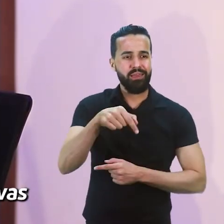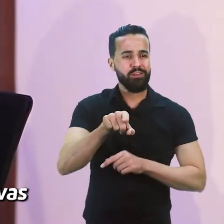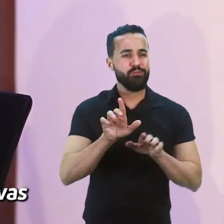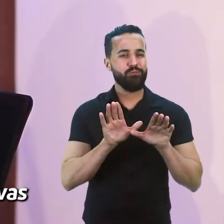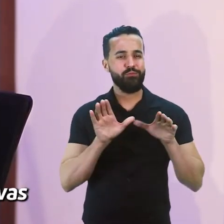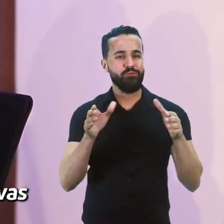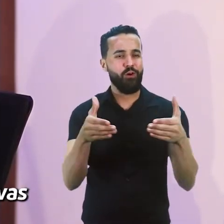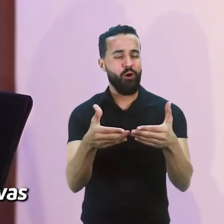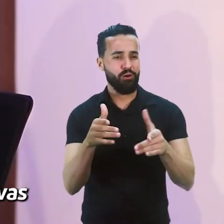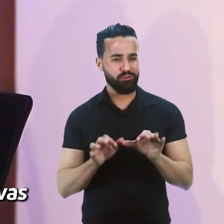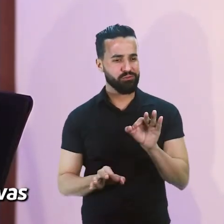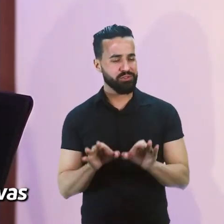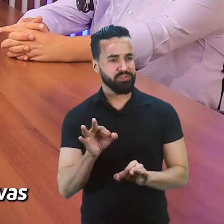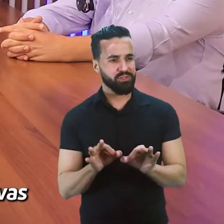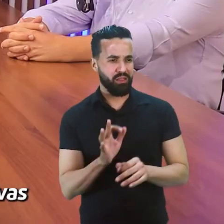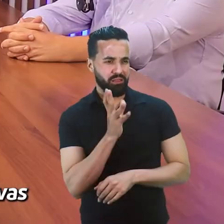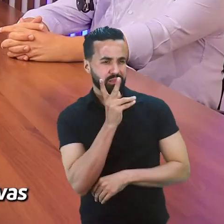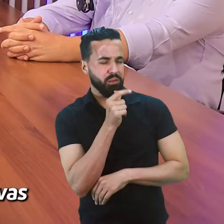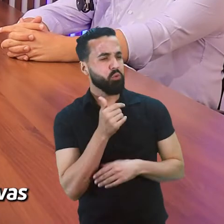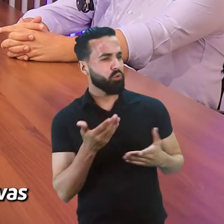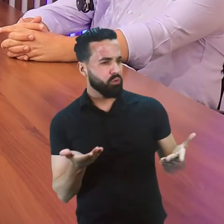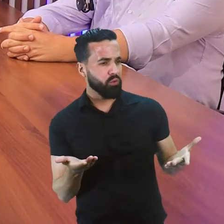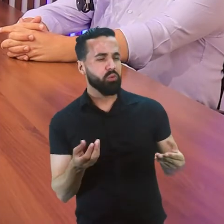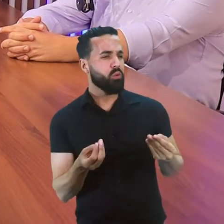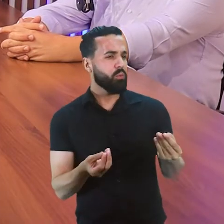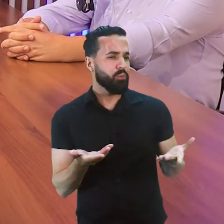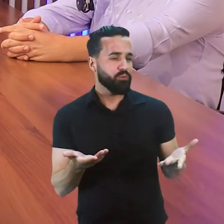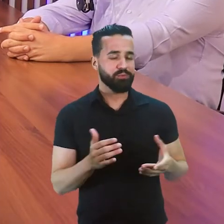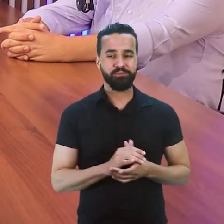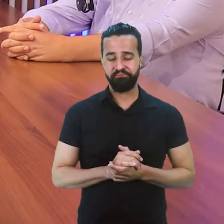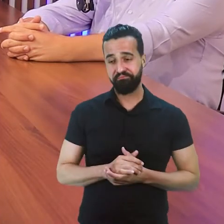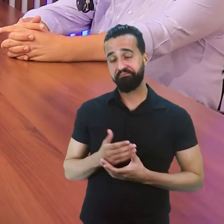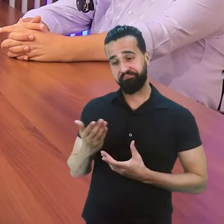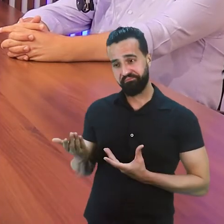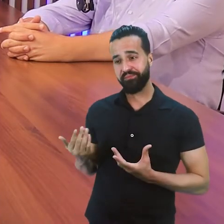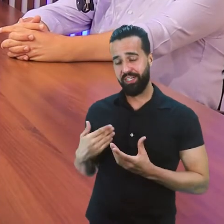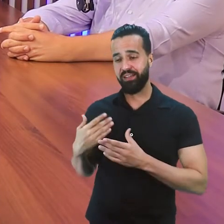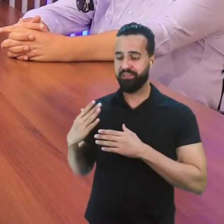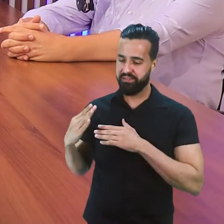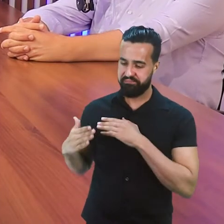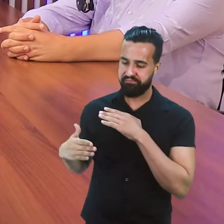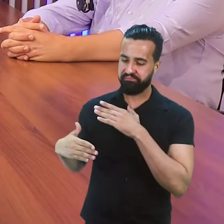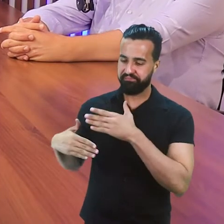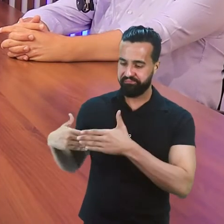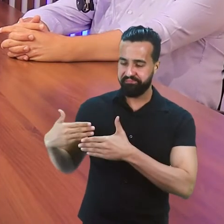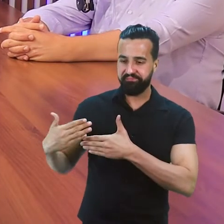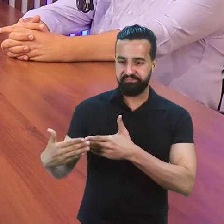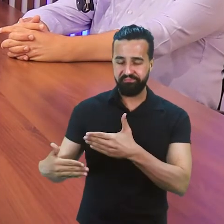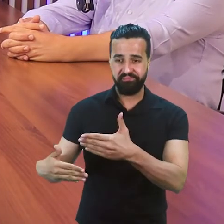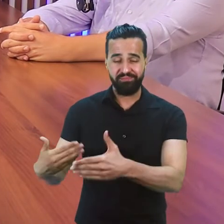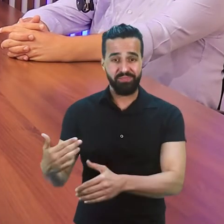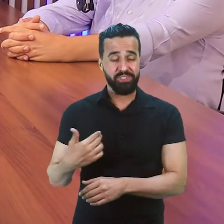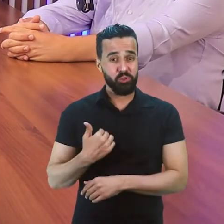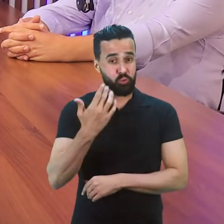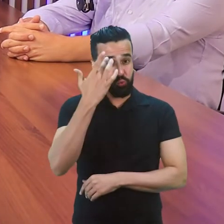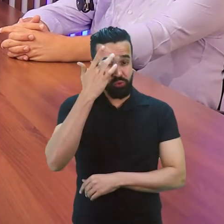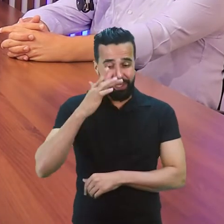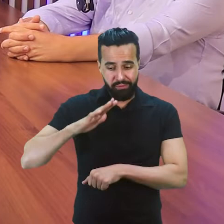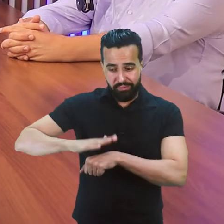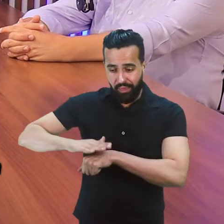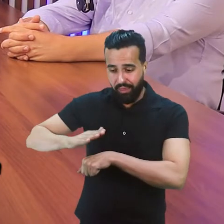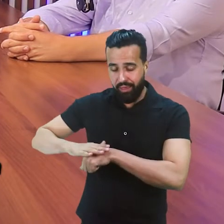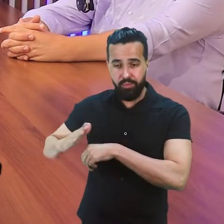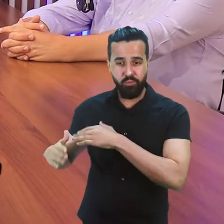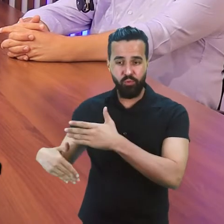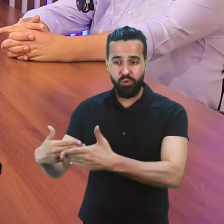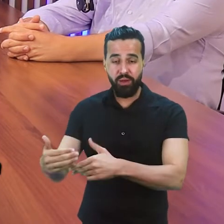Demorou muito? As coisas foi gradativa, né, Antônio? Eu não sei te mensurar quanto, mas aí eu comecei a envolver